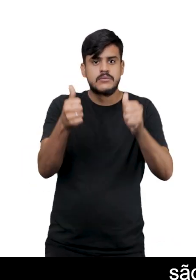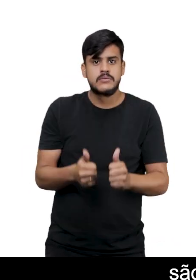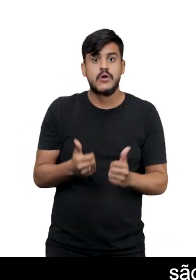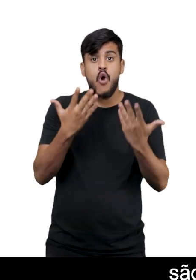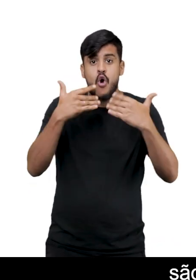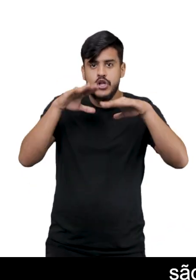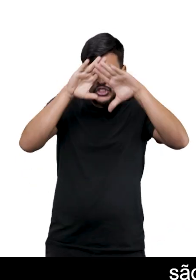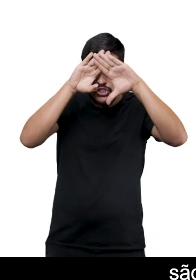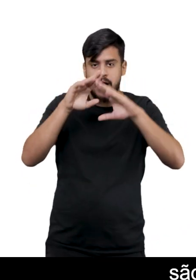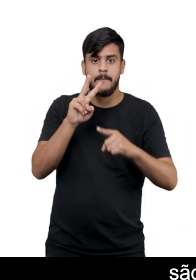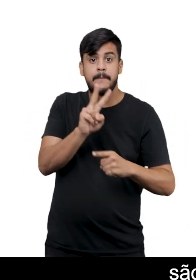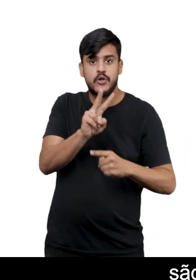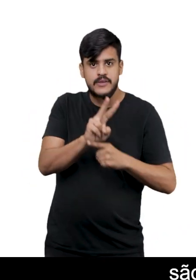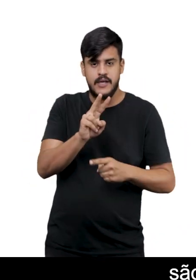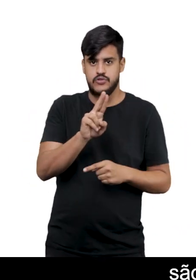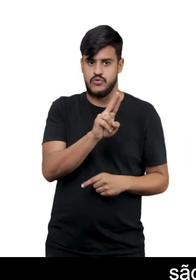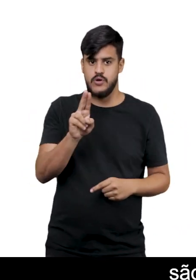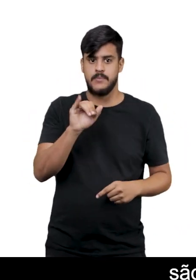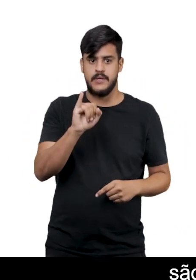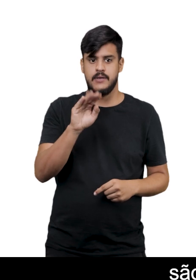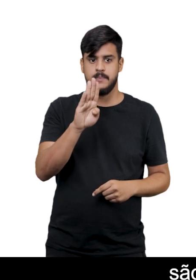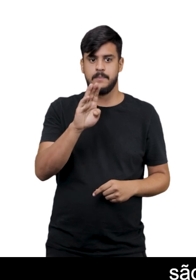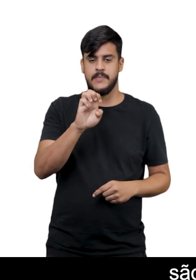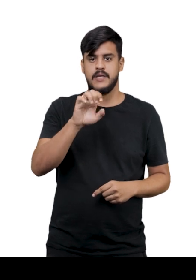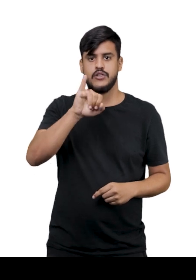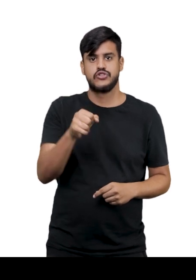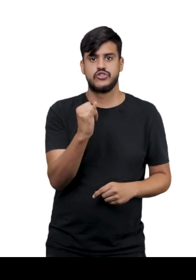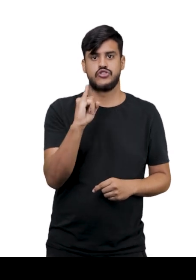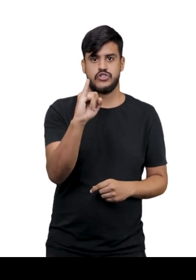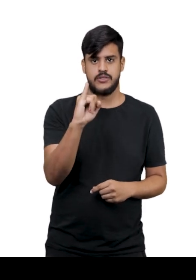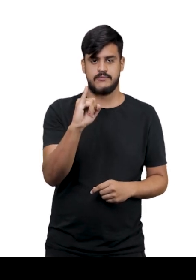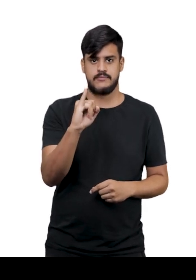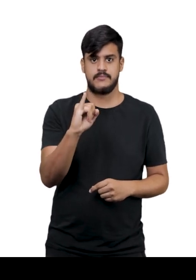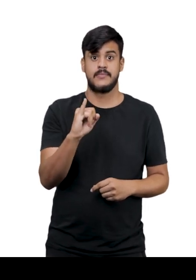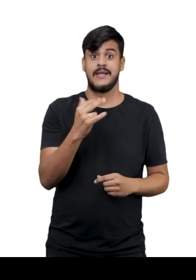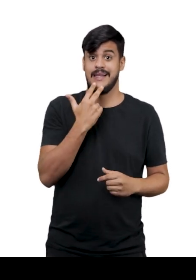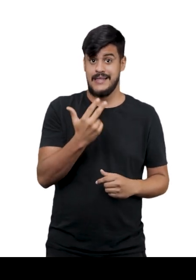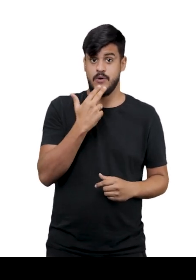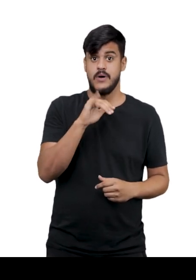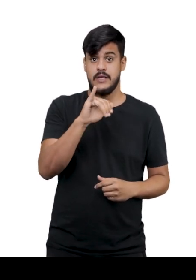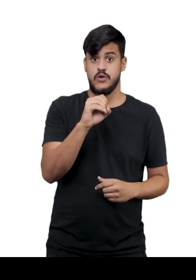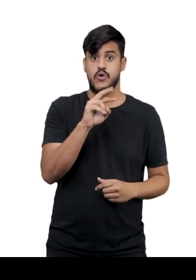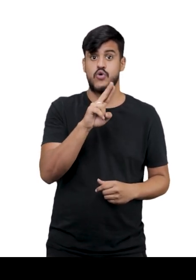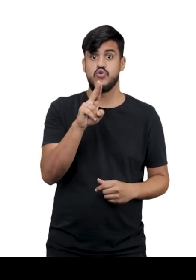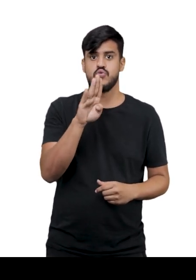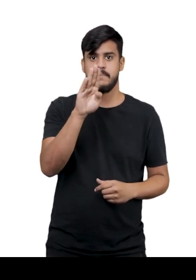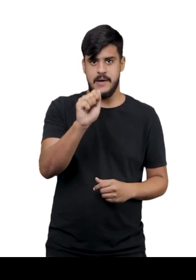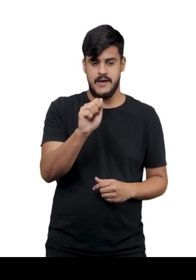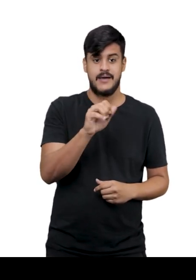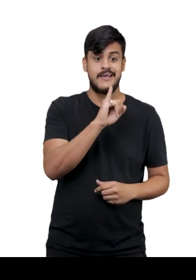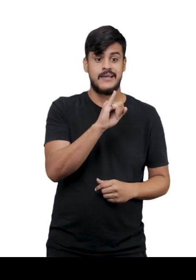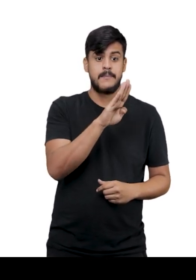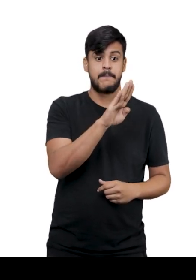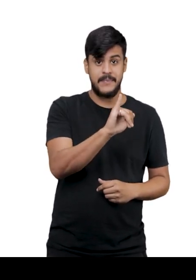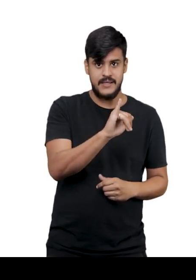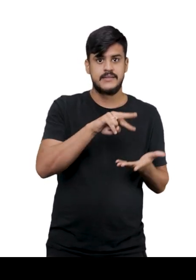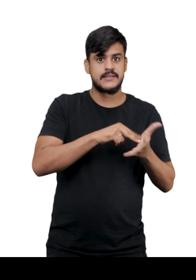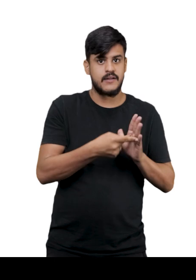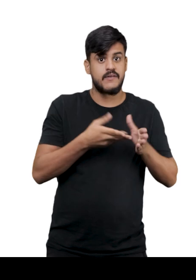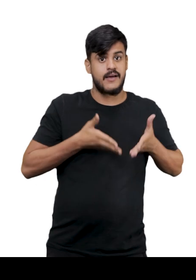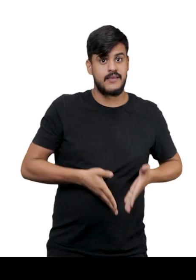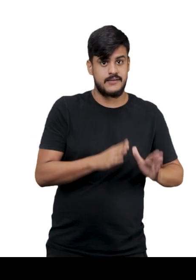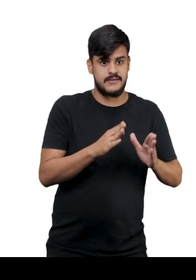esculturas em homenagem a seu orixá protetor, Ibeji. Do Iorubá, Ibi, nascido,